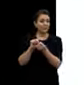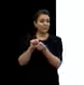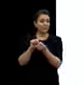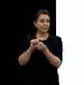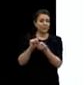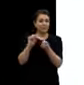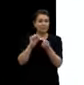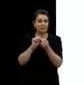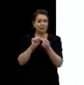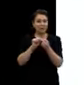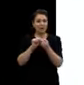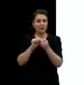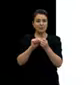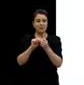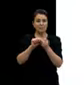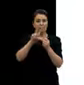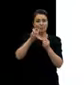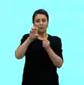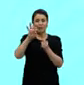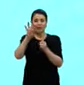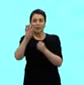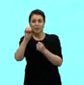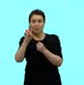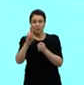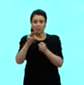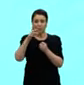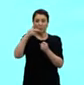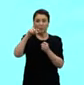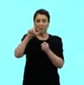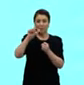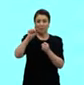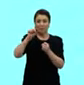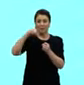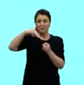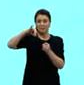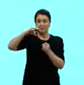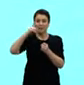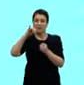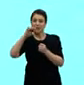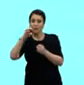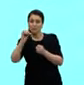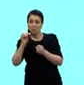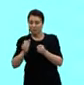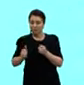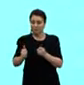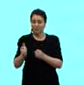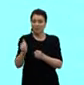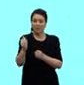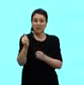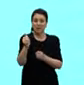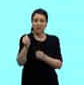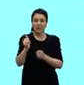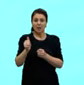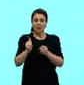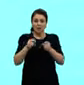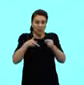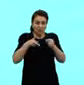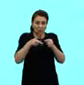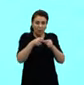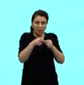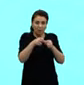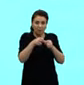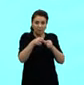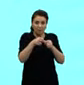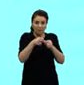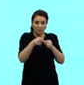pega-se um vetor de clonagem, geralmente um plasmídio de uma bactéria, e quebra esse